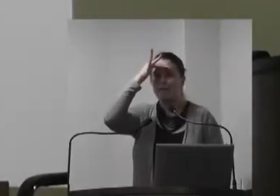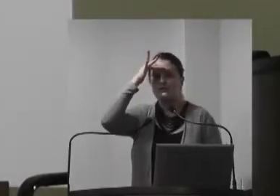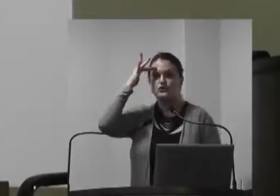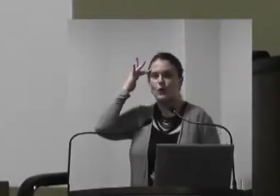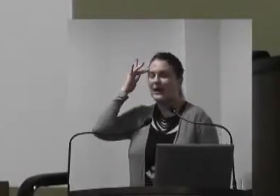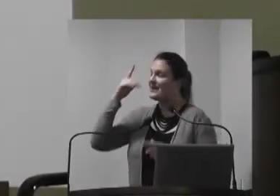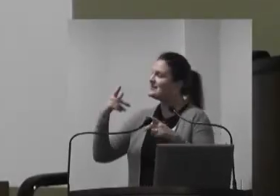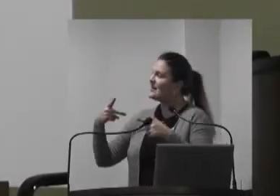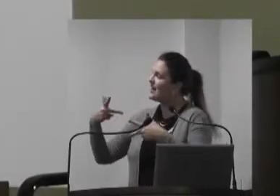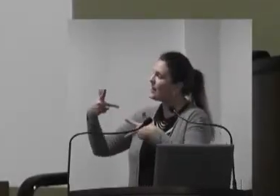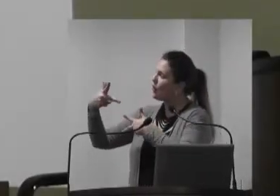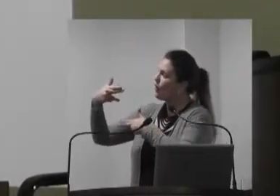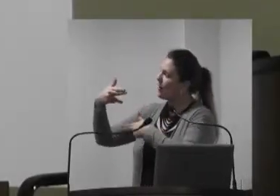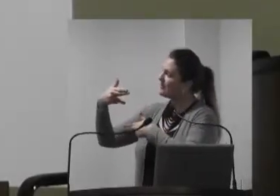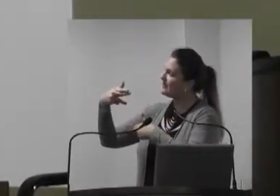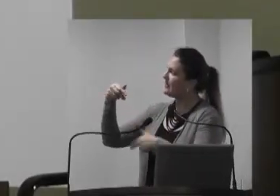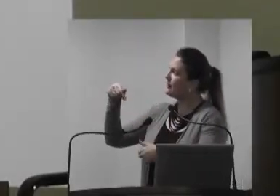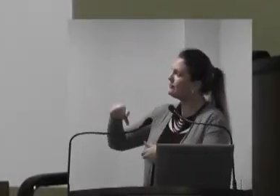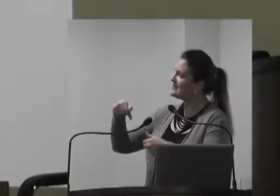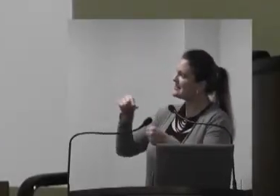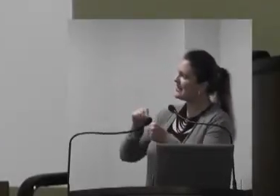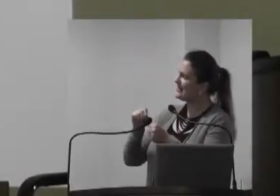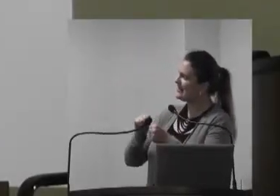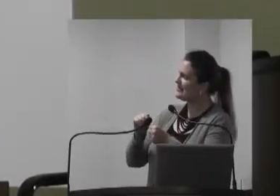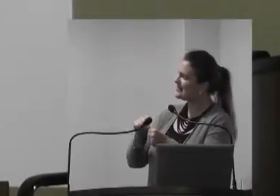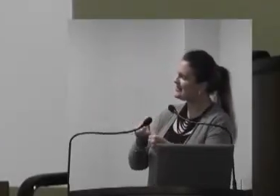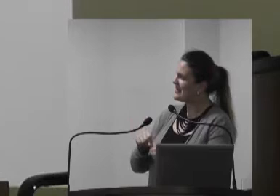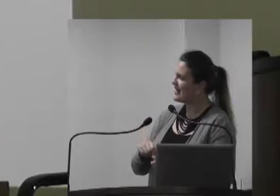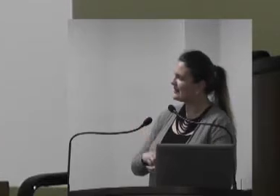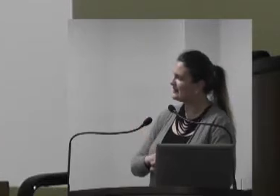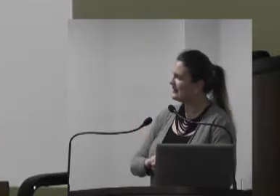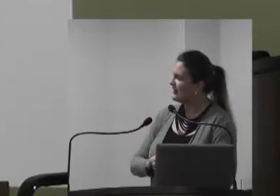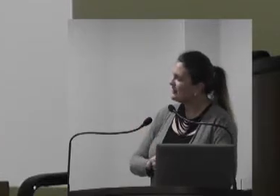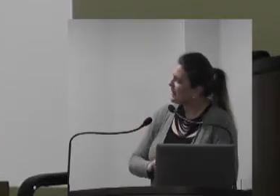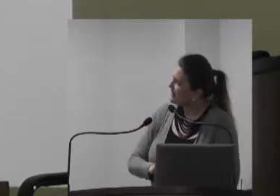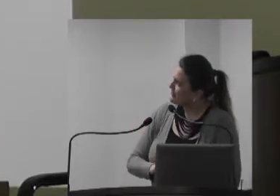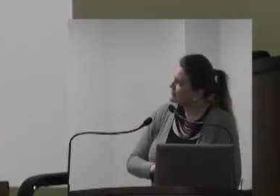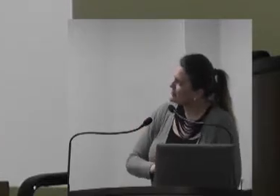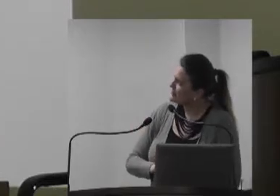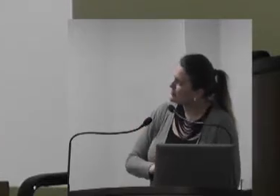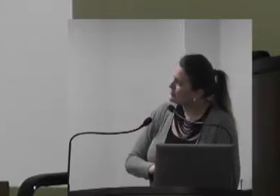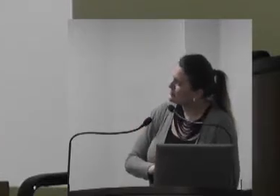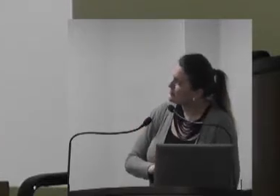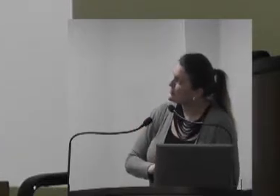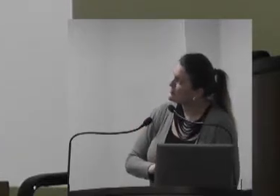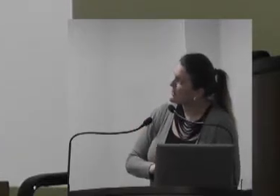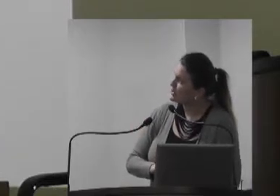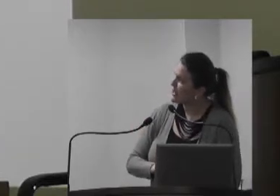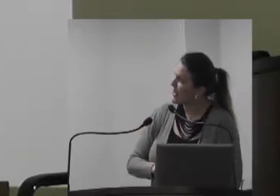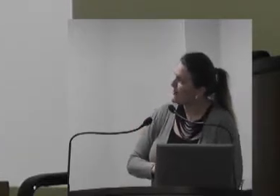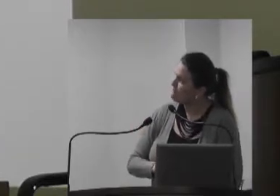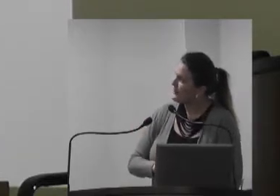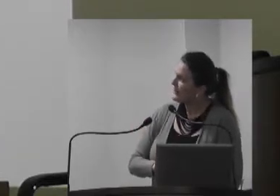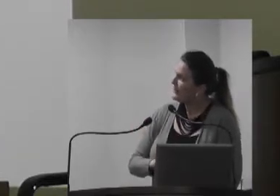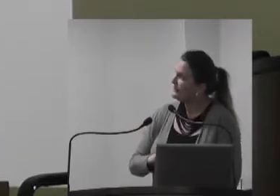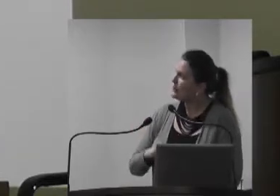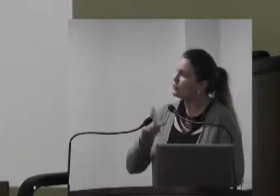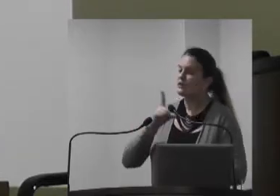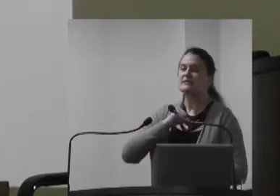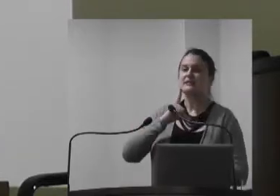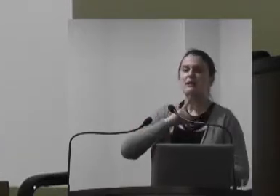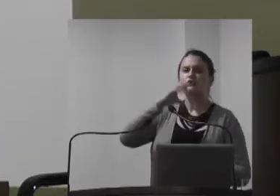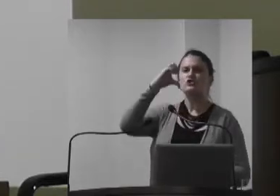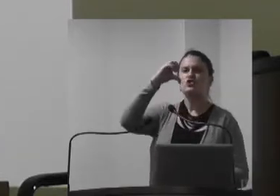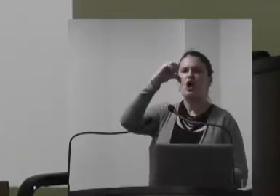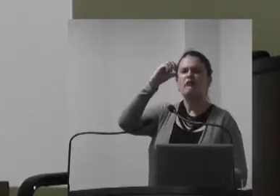que é a pessoa? Esse recorte eu fiz aqui da cidade, fiz do IBGE.